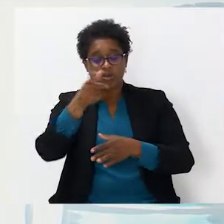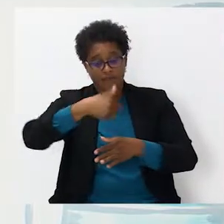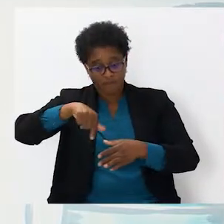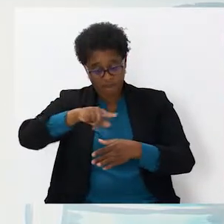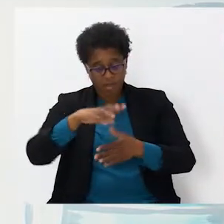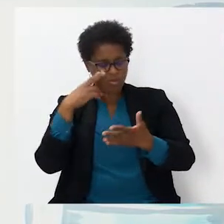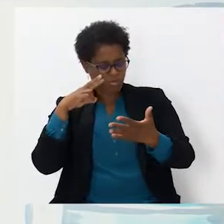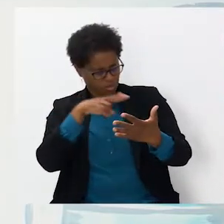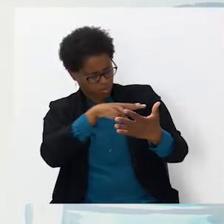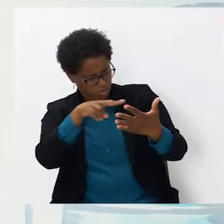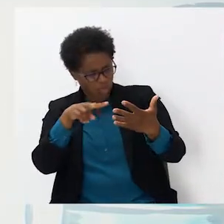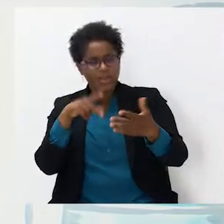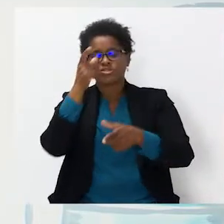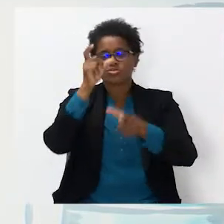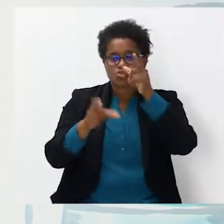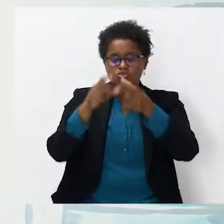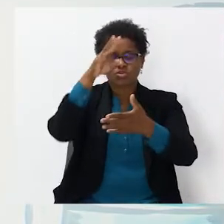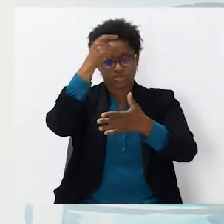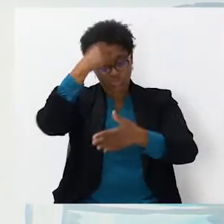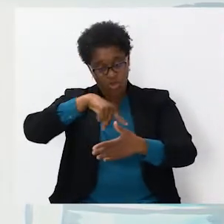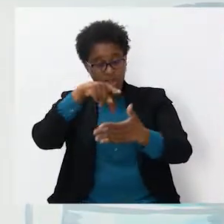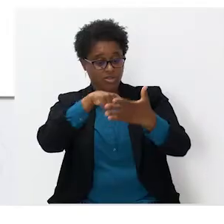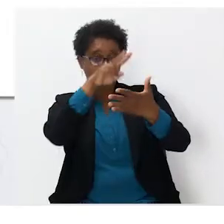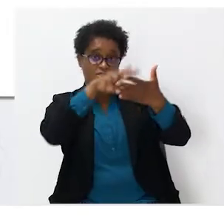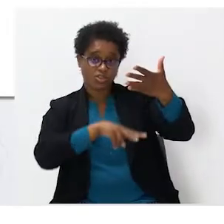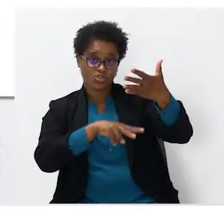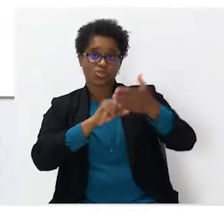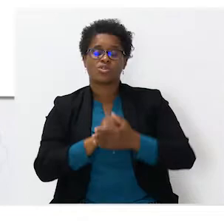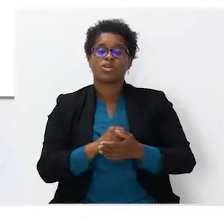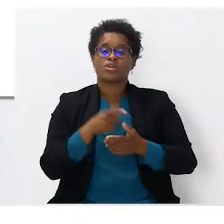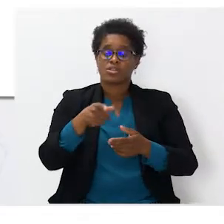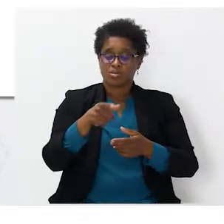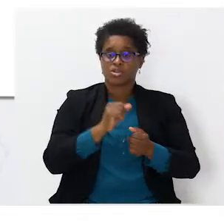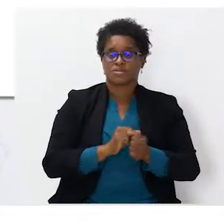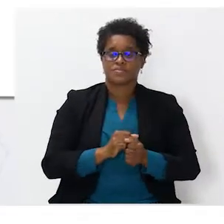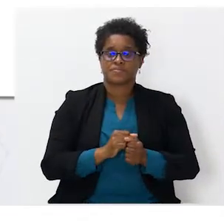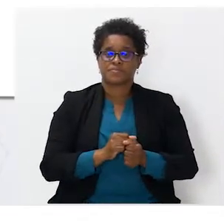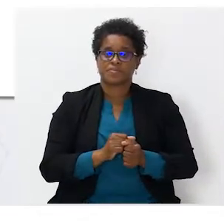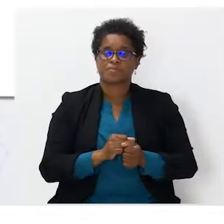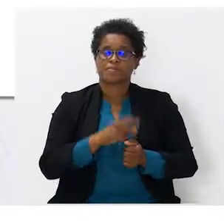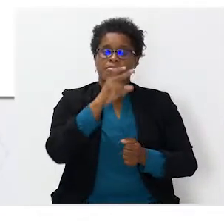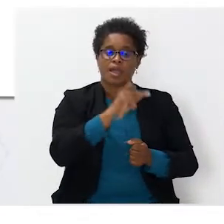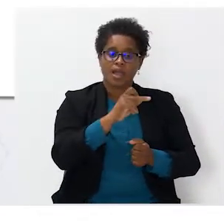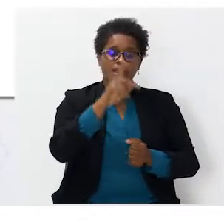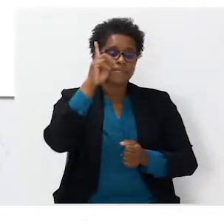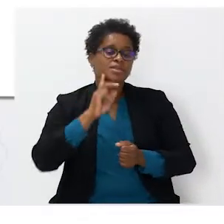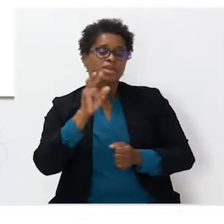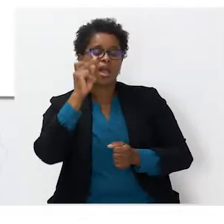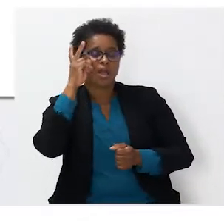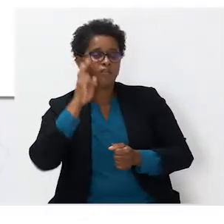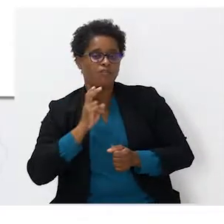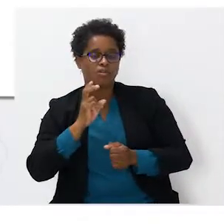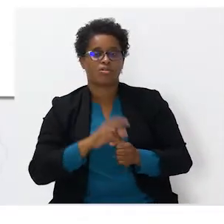procurar as personagens da história no texto. Temos aqui a avó e